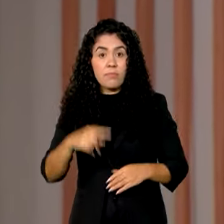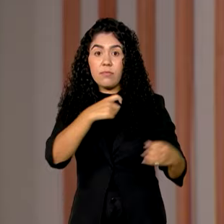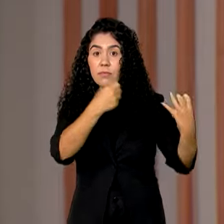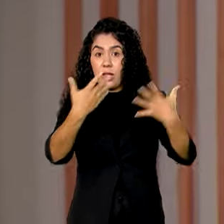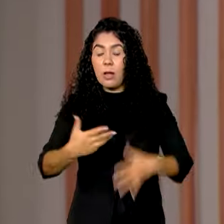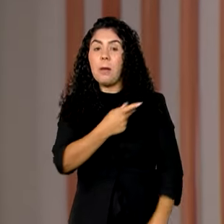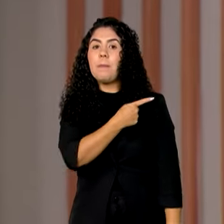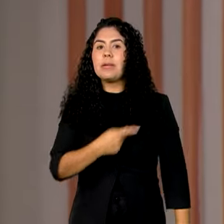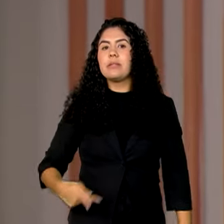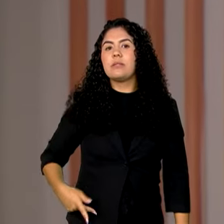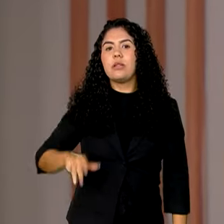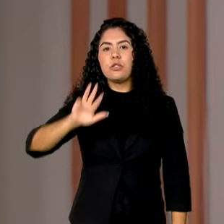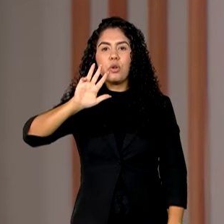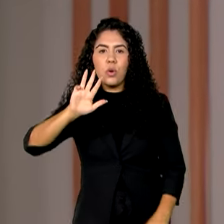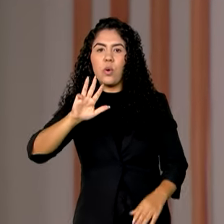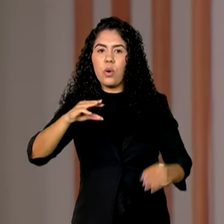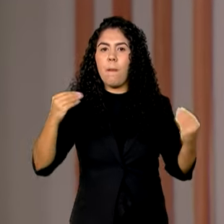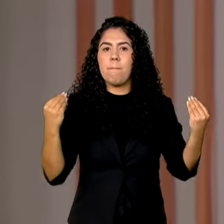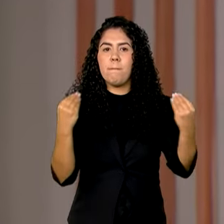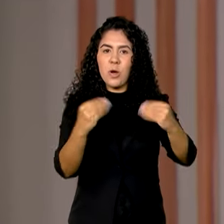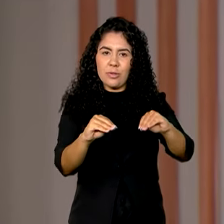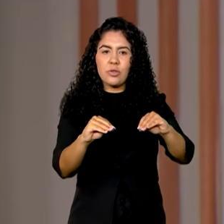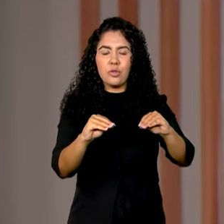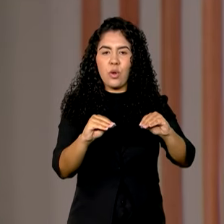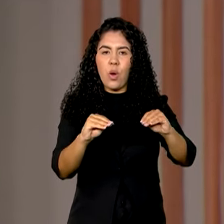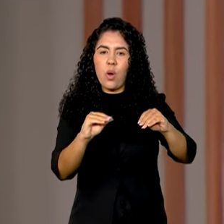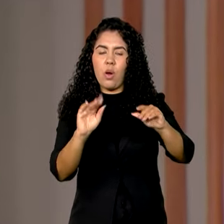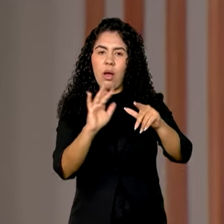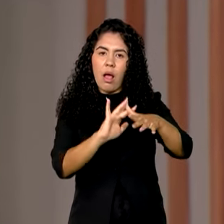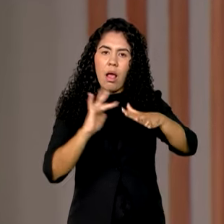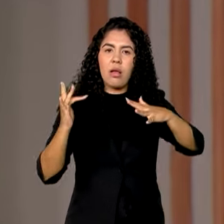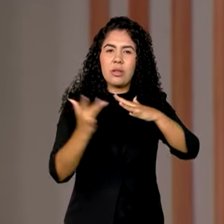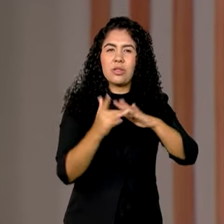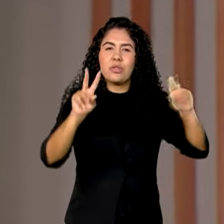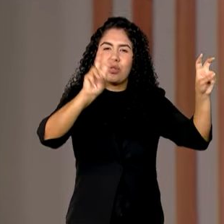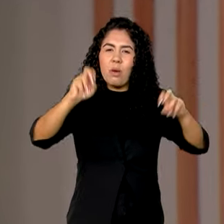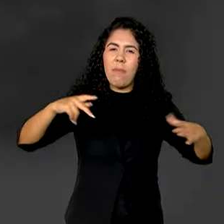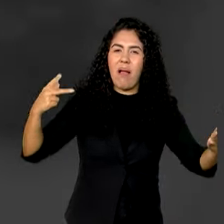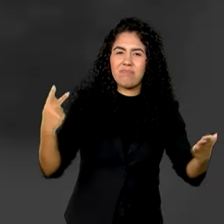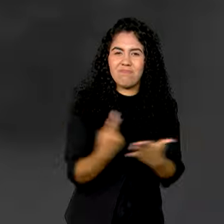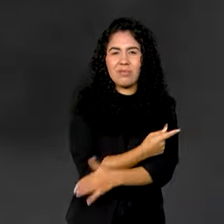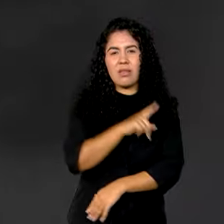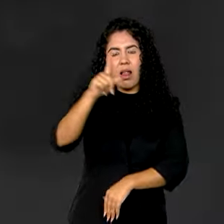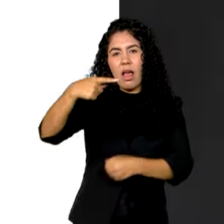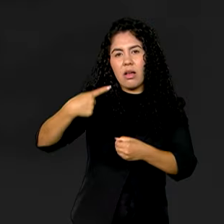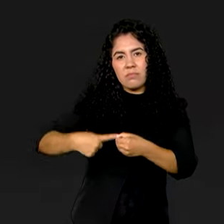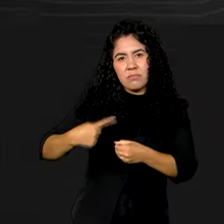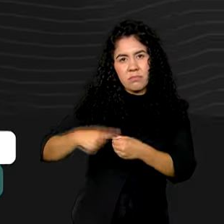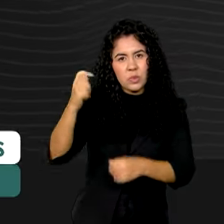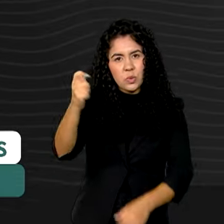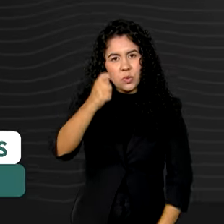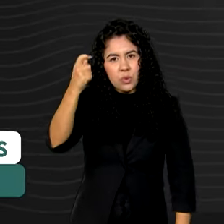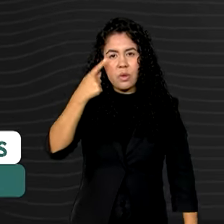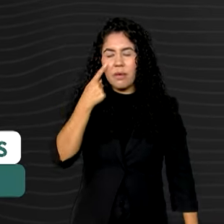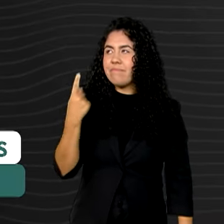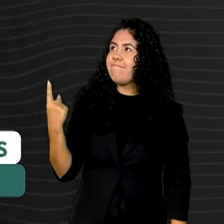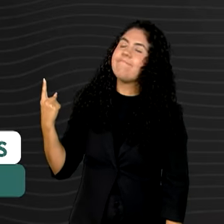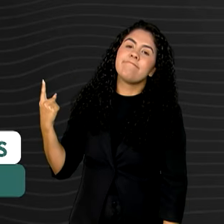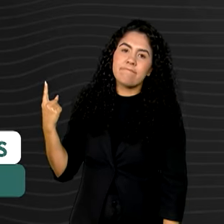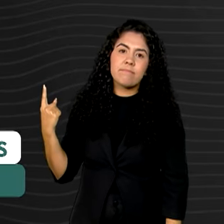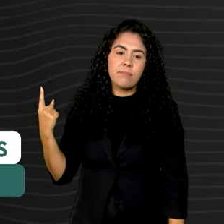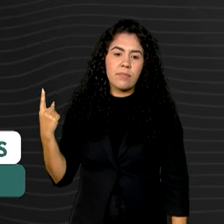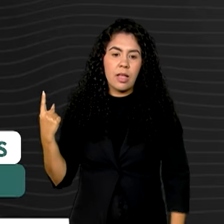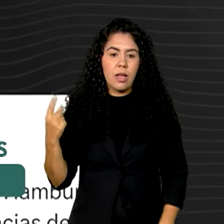Lula postou uma mensagem sobre o tiroteio na cidade de Novo Amburgo na rede ex o antigo Twitter ao relatar o fato o